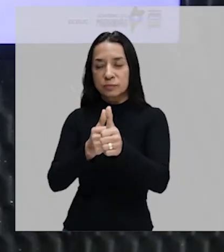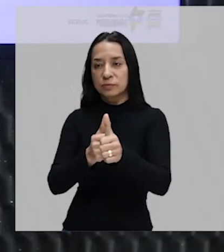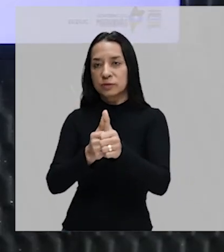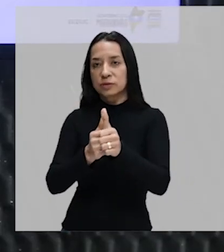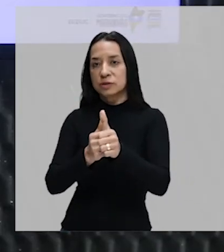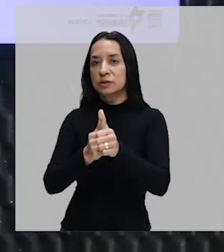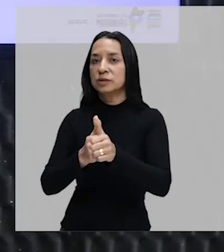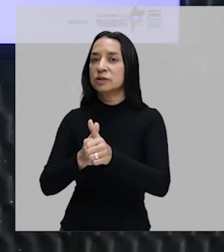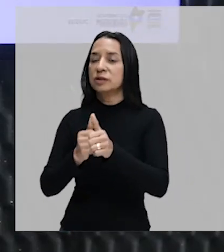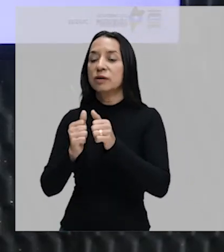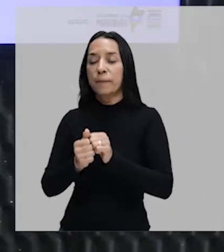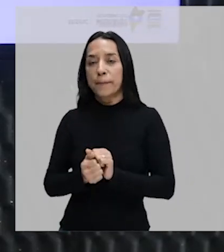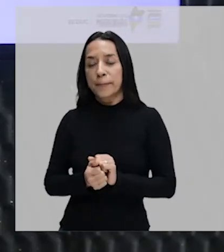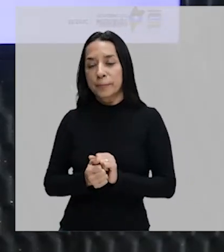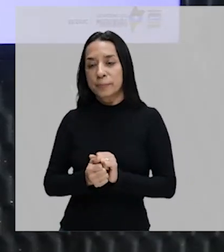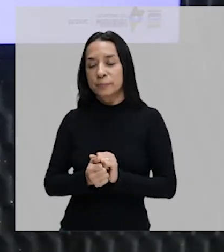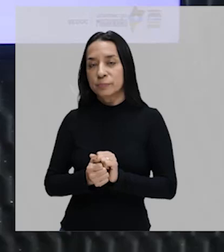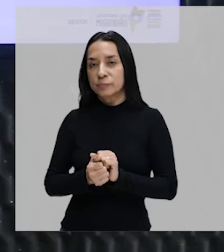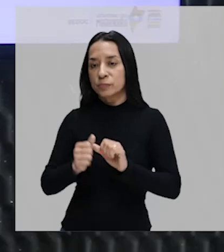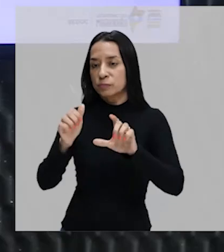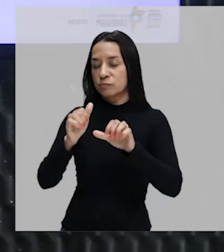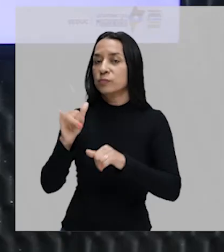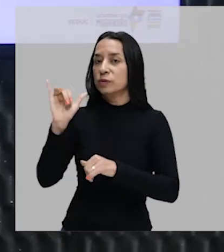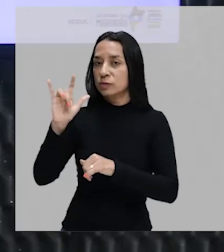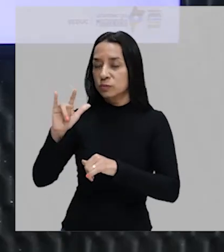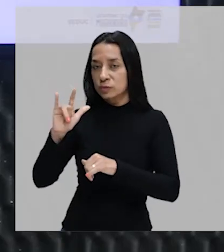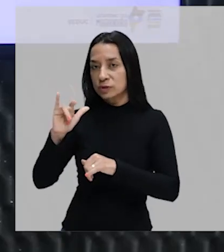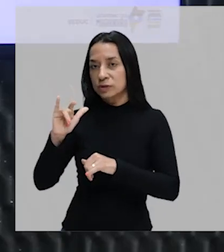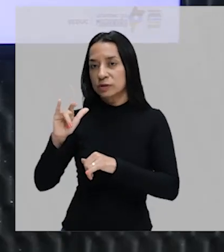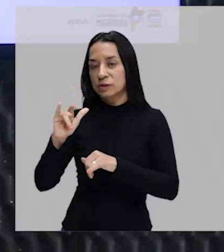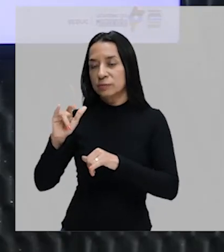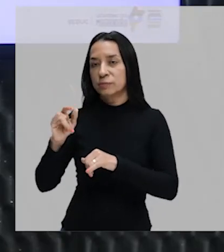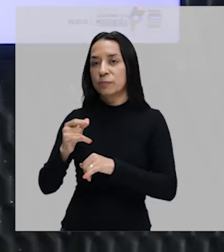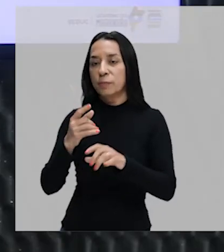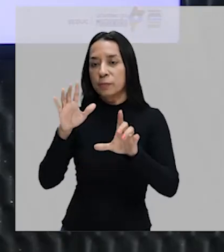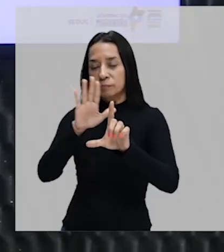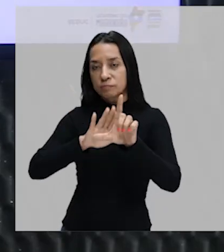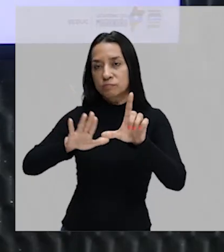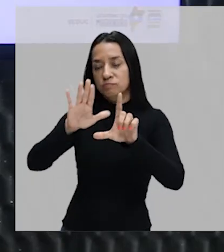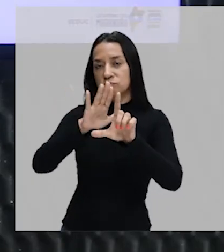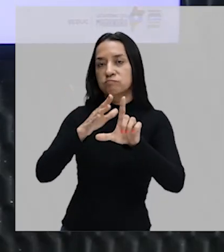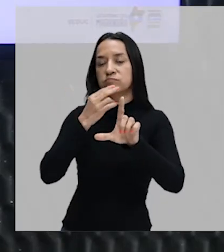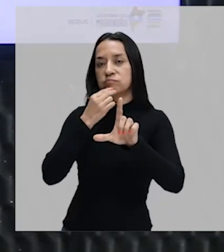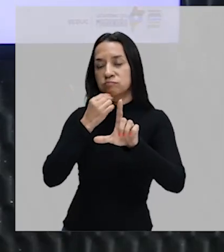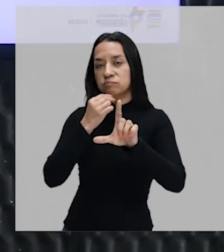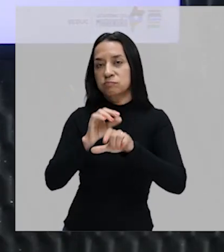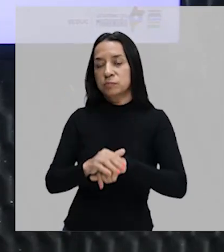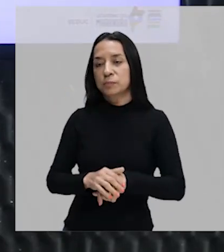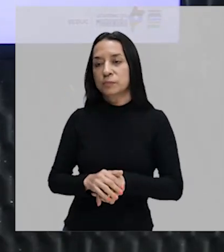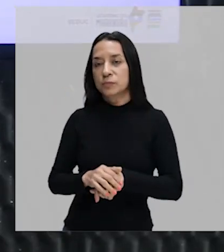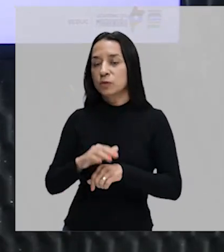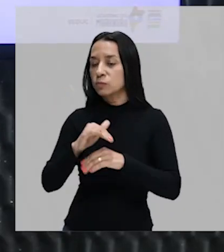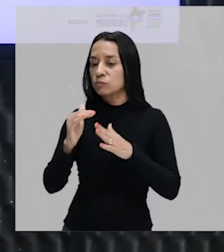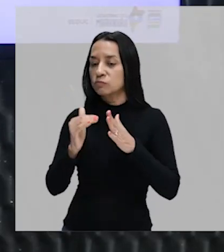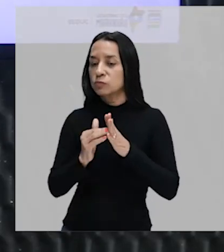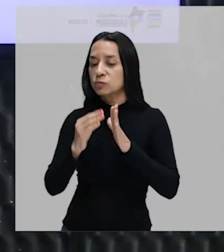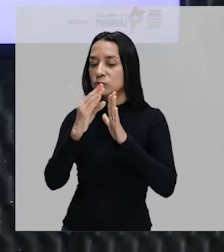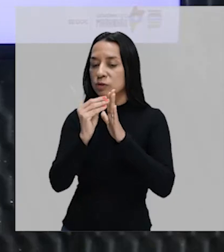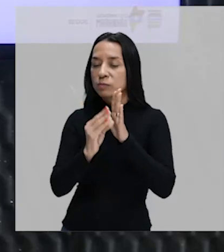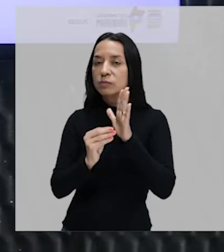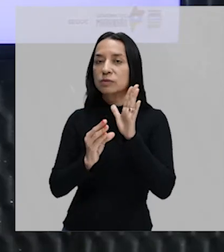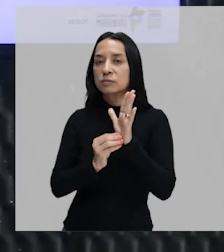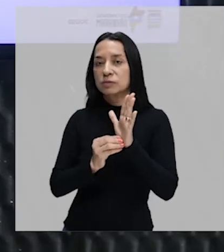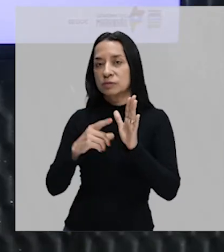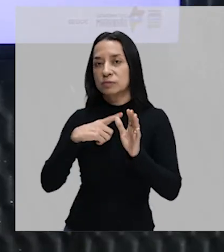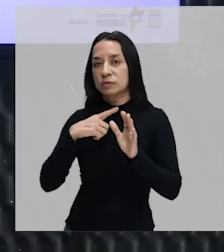curtir, compartilhar e comentar lá no Instagram, @plataforma Gonçalves Dias no Instagram, com toda a programação que